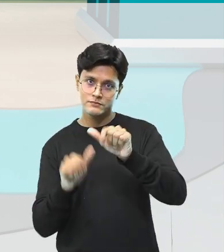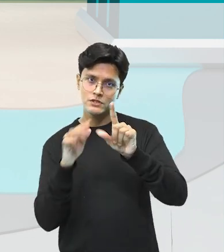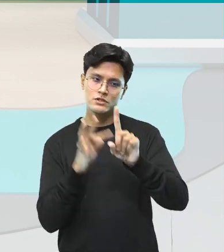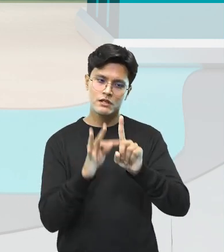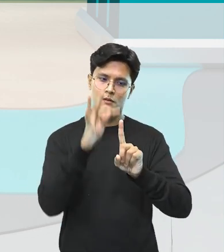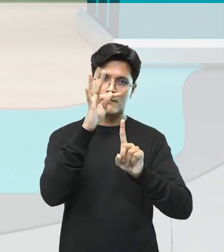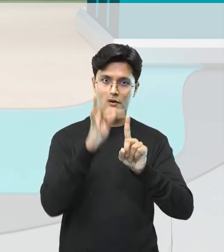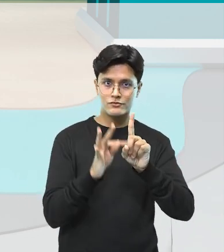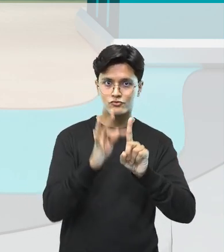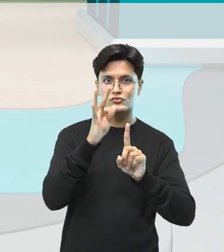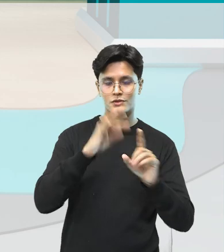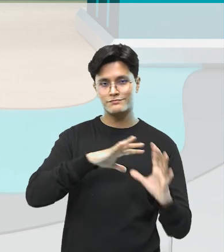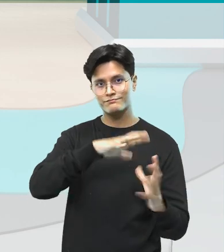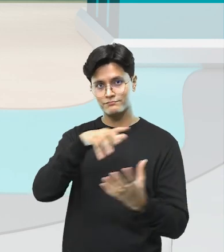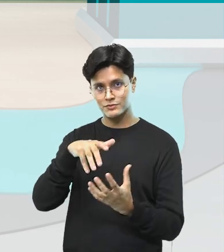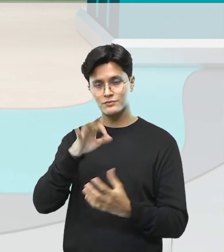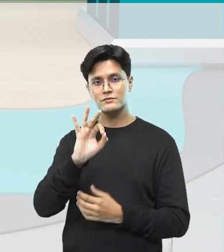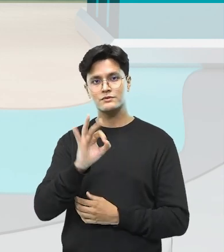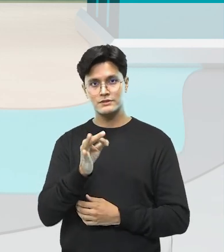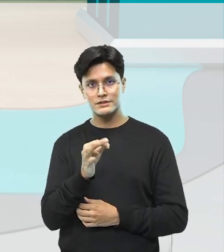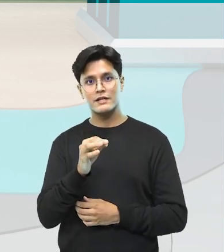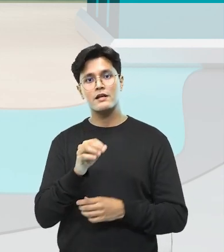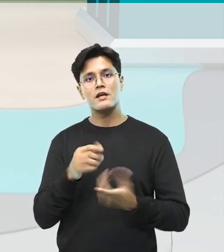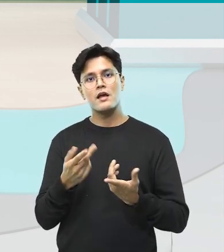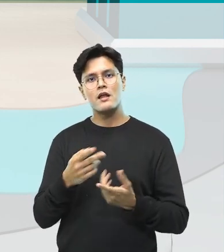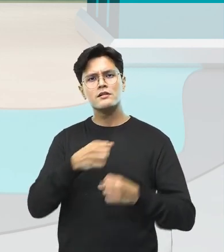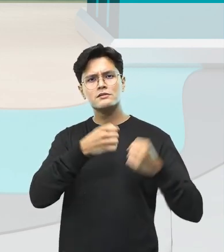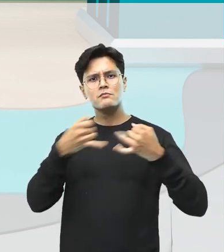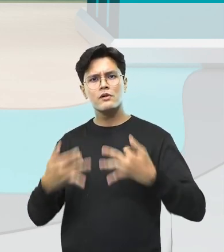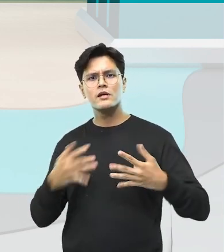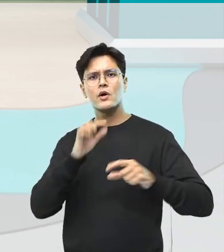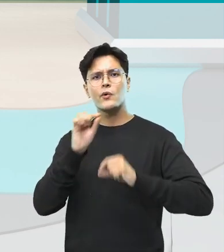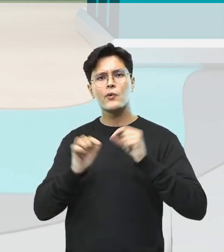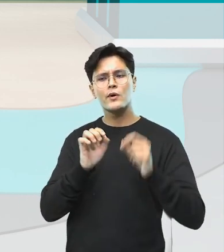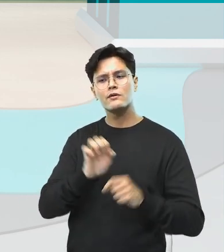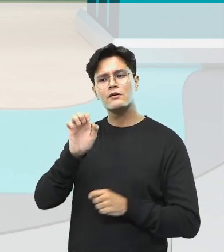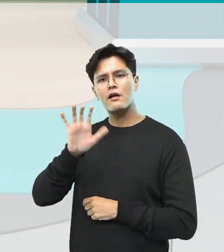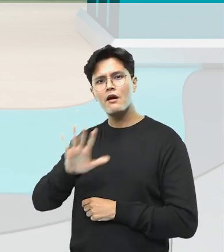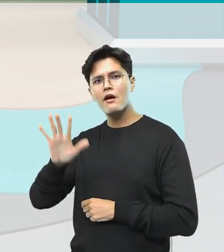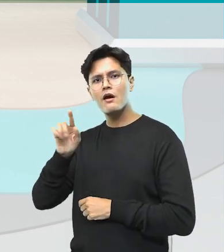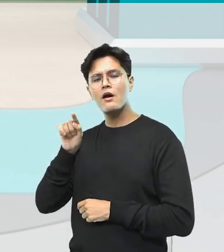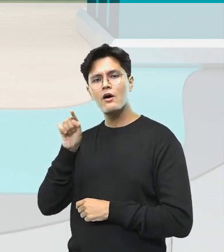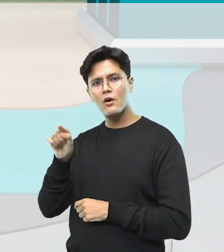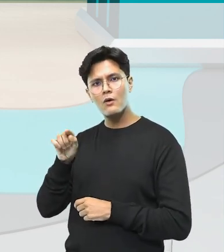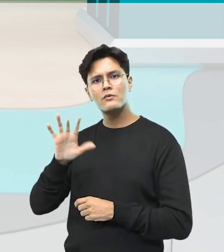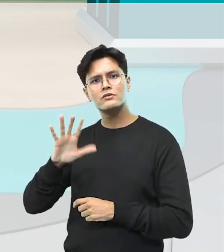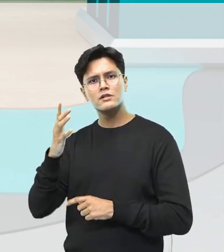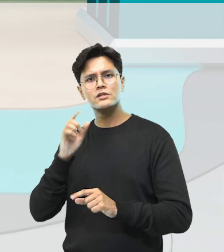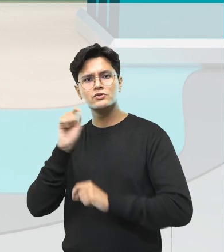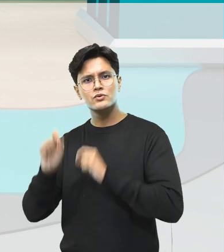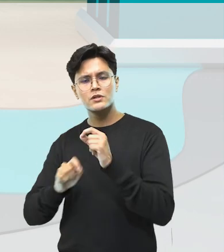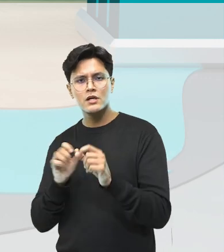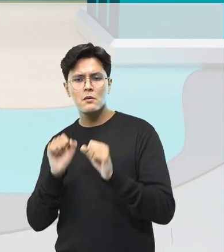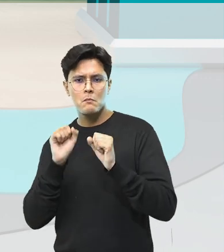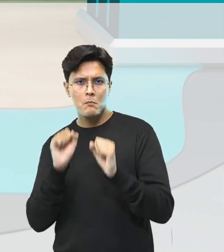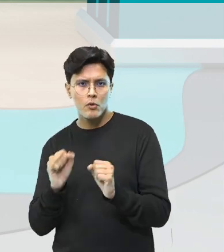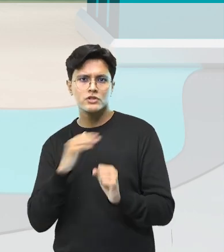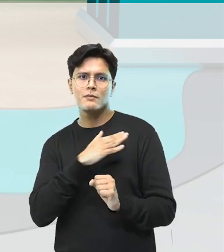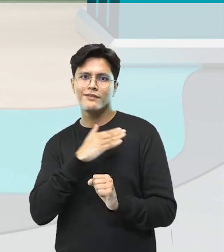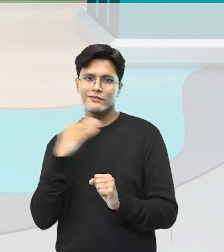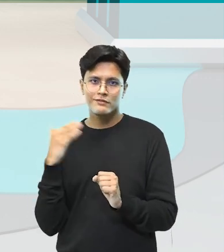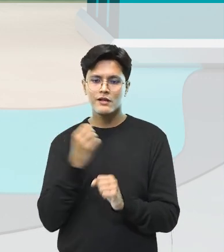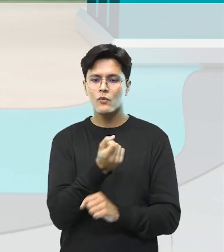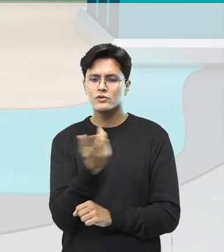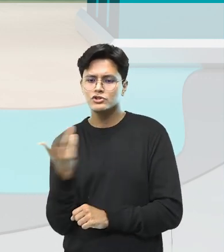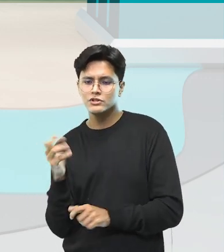temperatura aí no mundo. E que na Europa pode acabar matando os europeus, né? 152 mil europeus até o final do